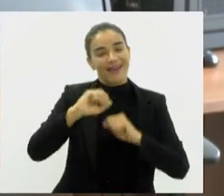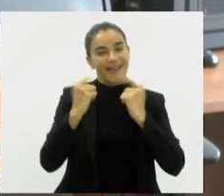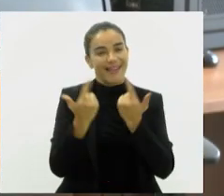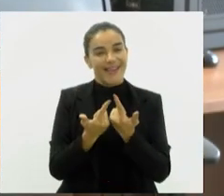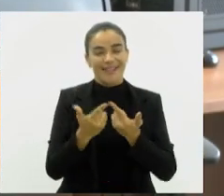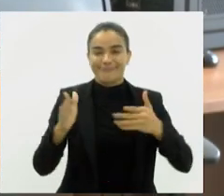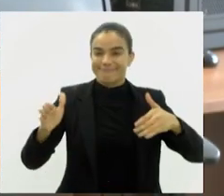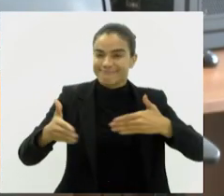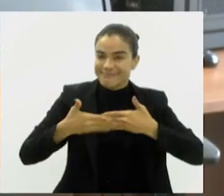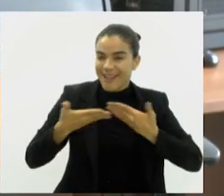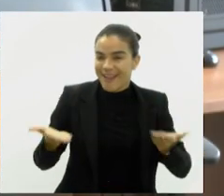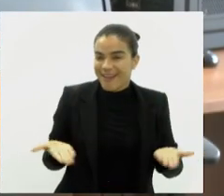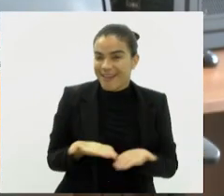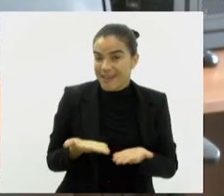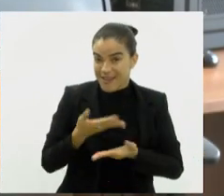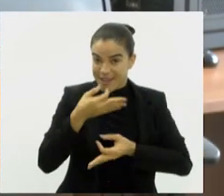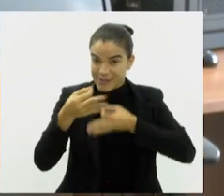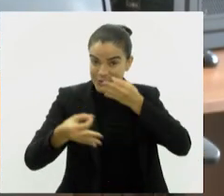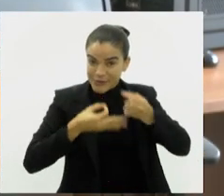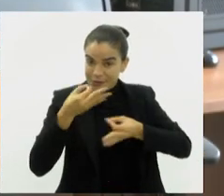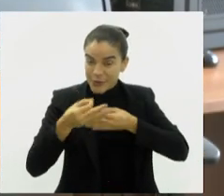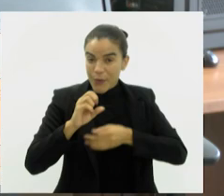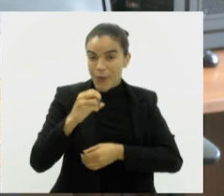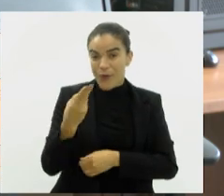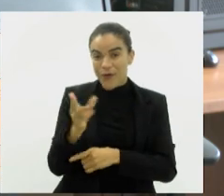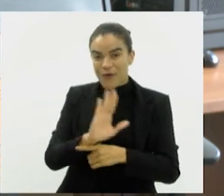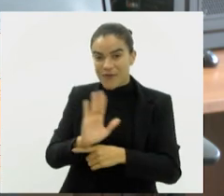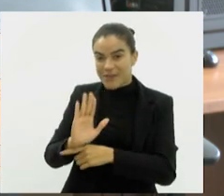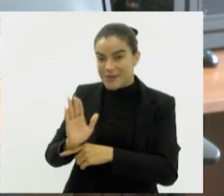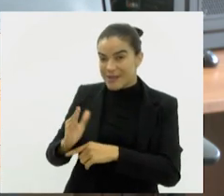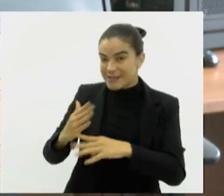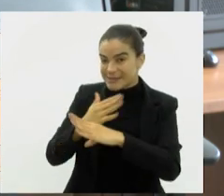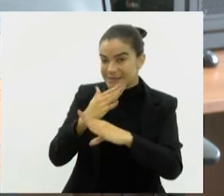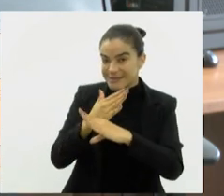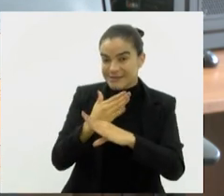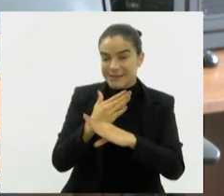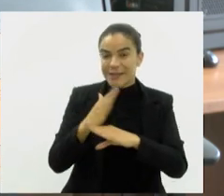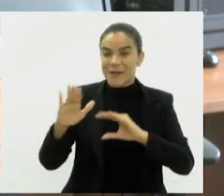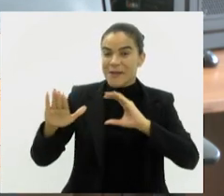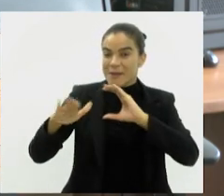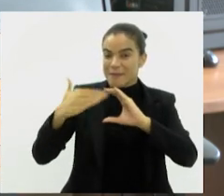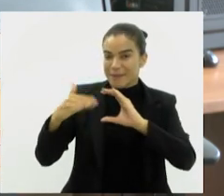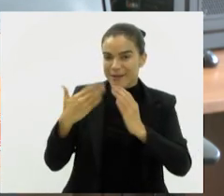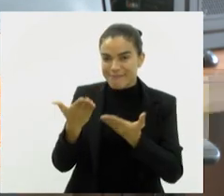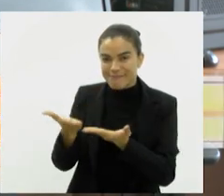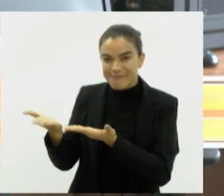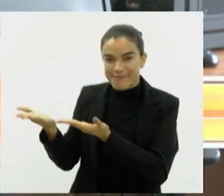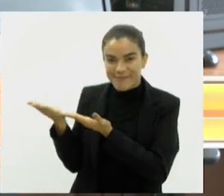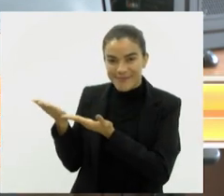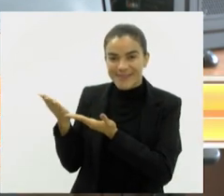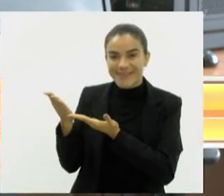aqui. Se você quiser enviar sugestões ou vídeos aí da sua cidade, é só acessar nosso e-mail, você já sabe,